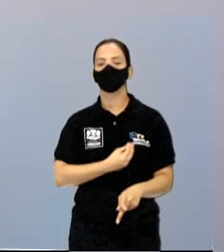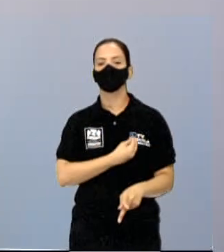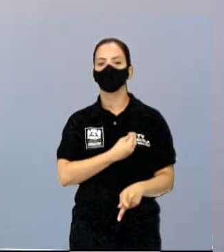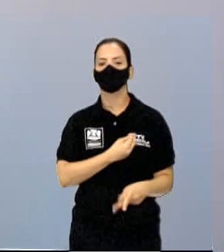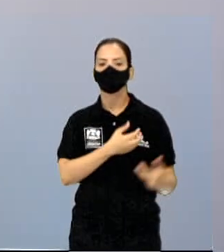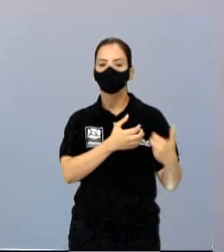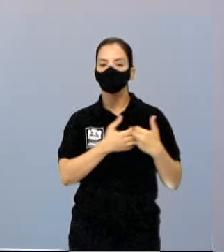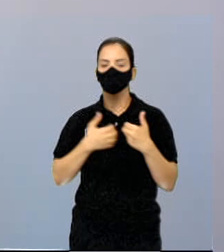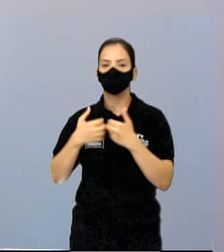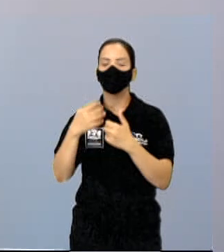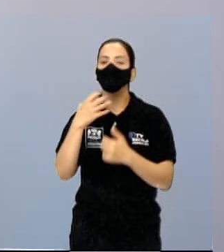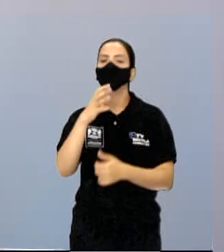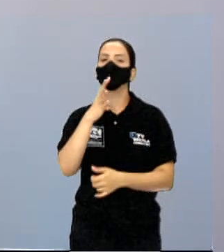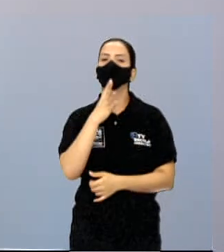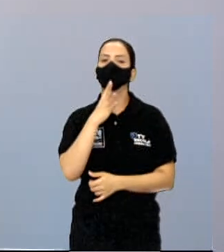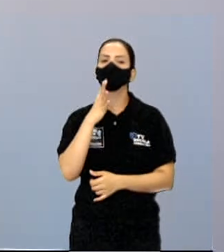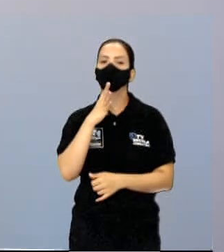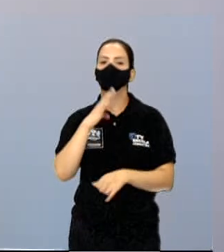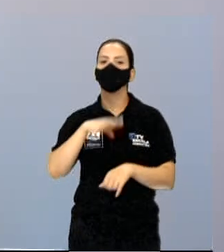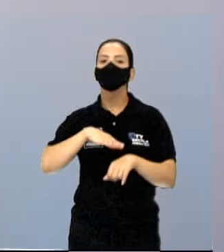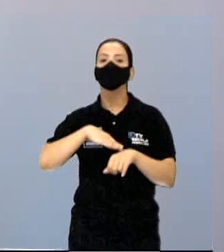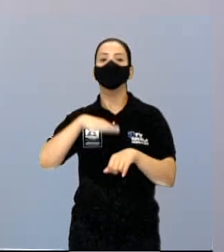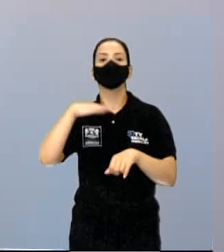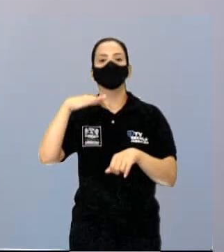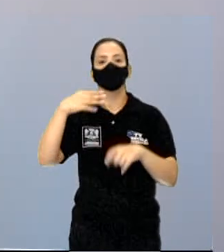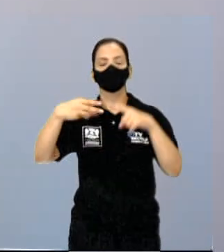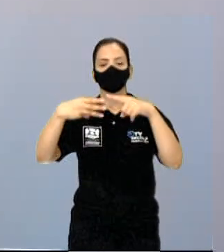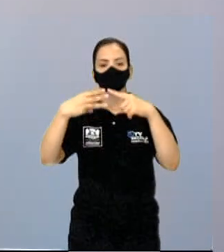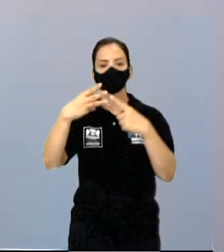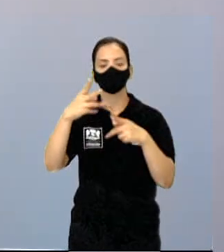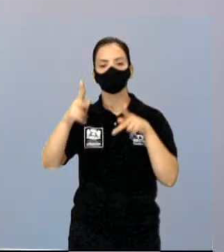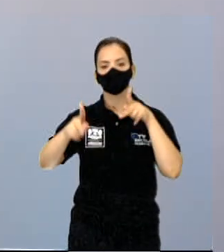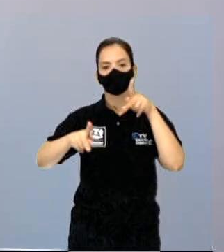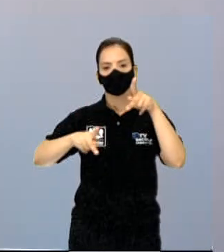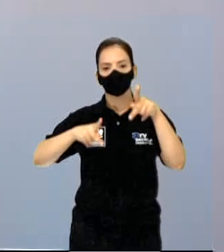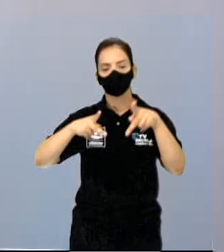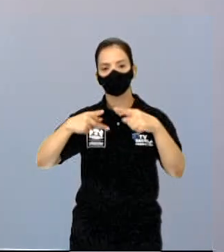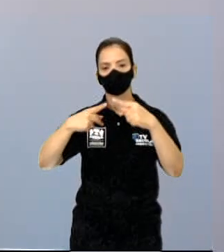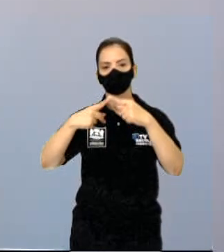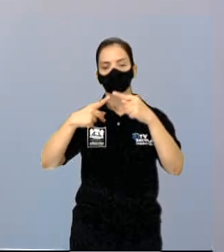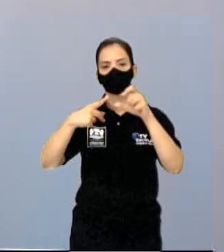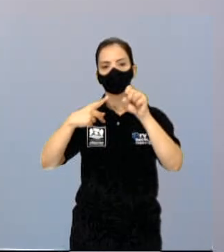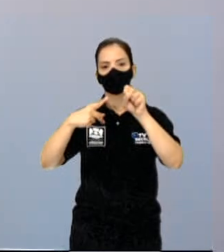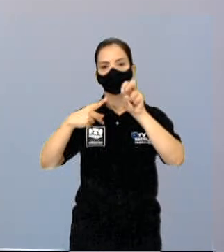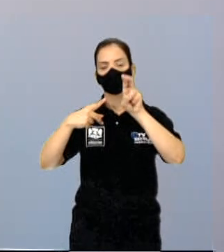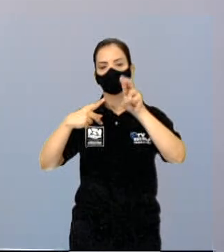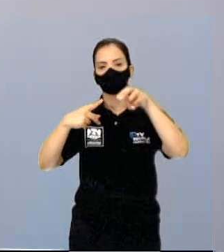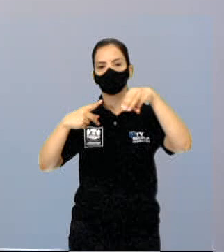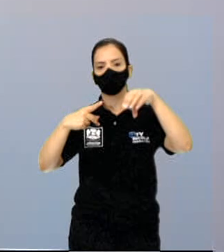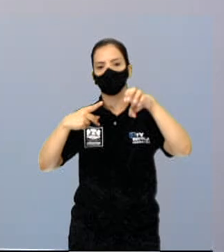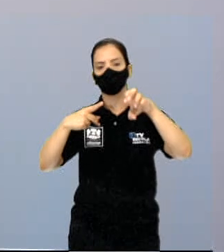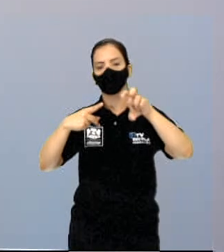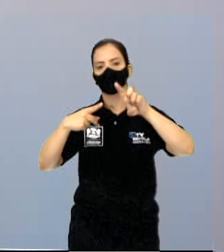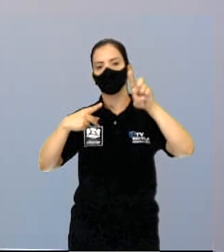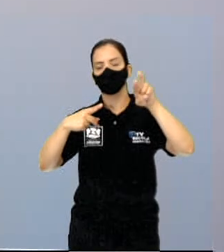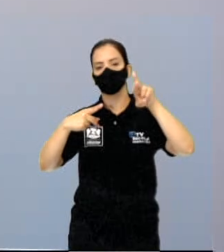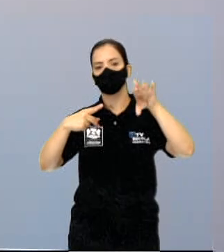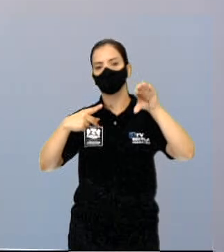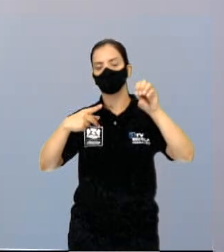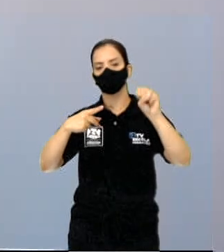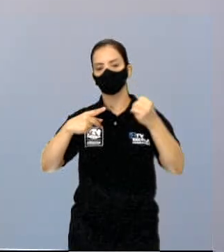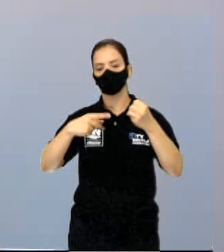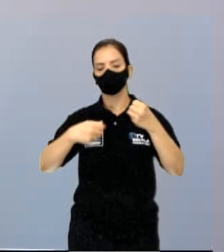como também conhecer um pouco mais sobre os 3 povos que ali habitaram, que foram os sumérios, os babilônios e